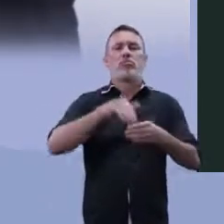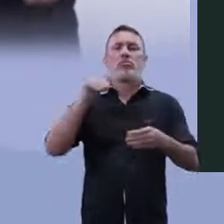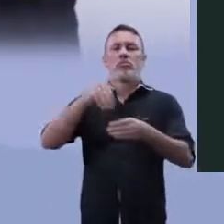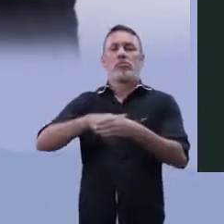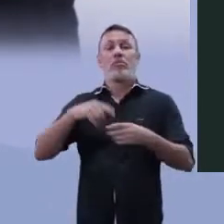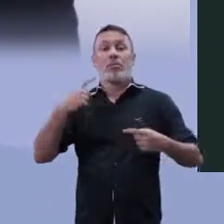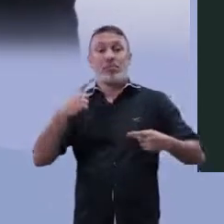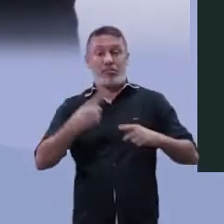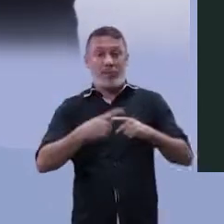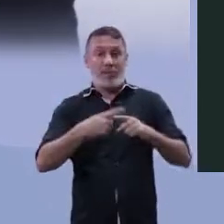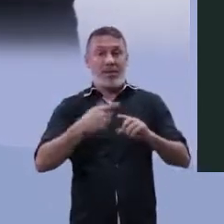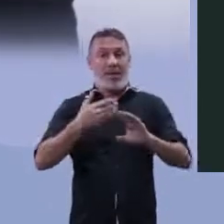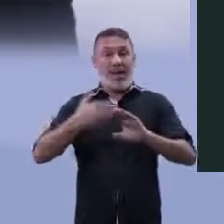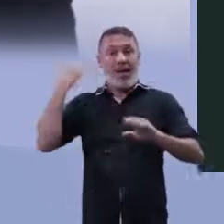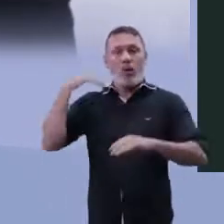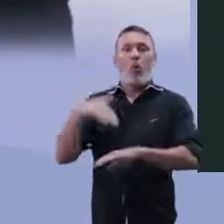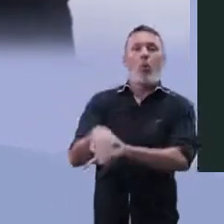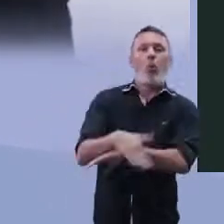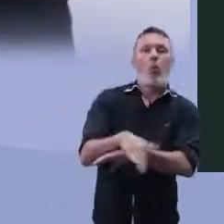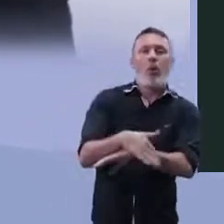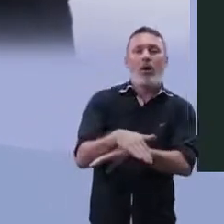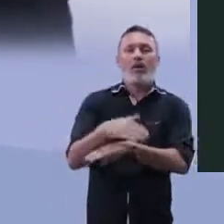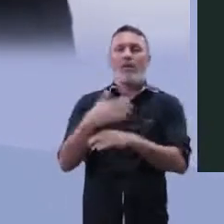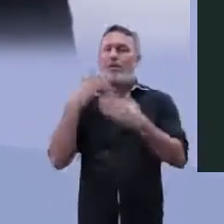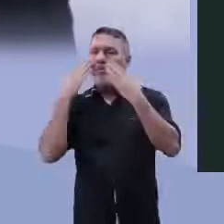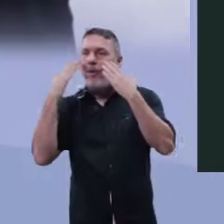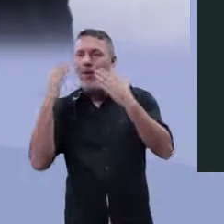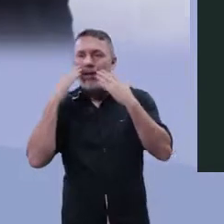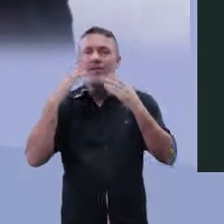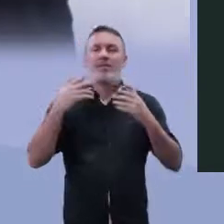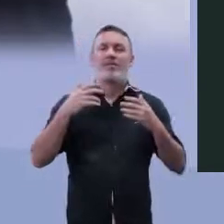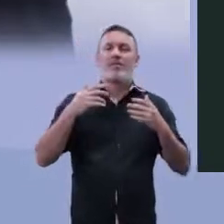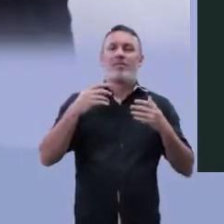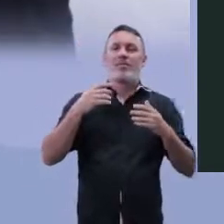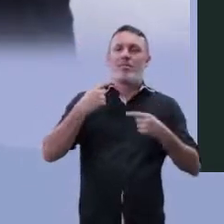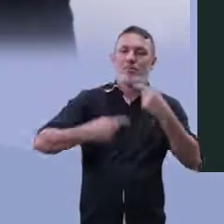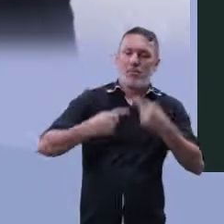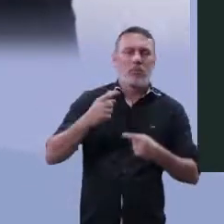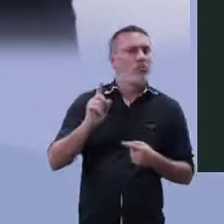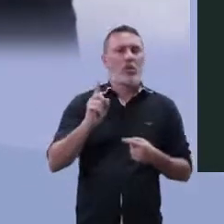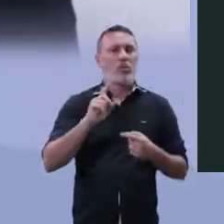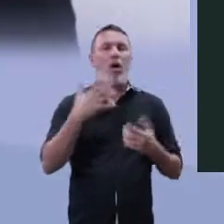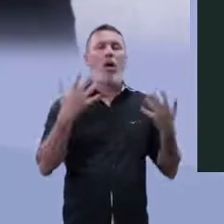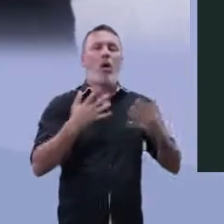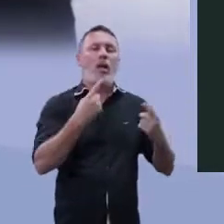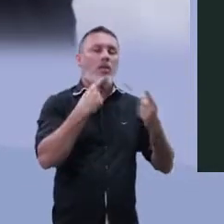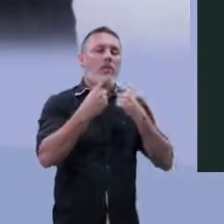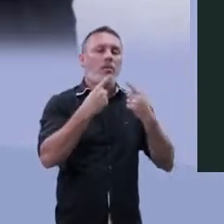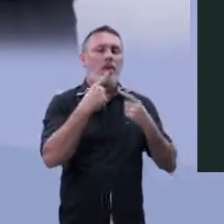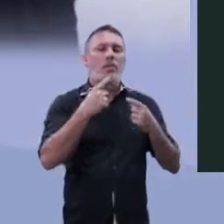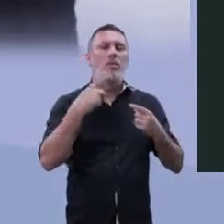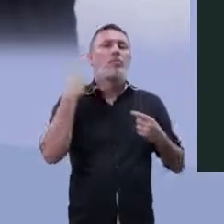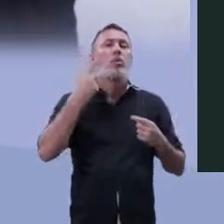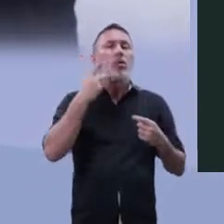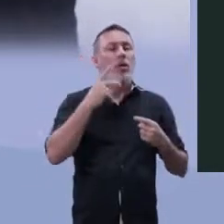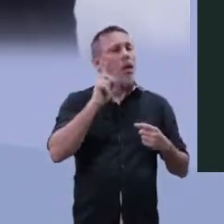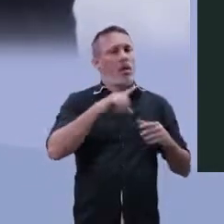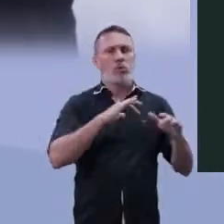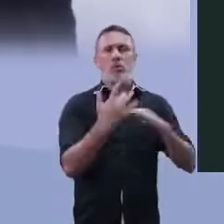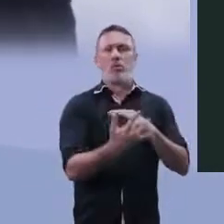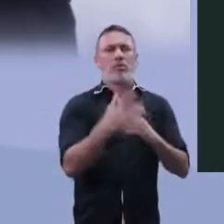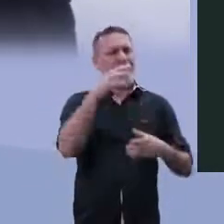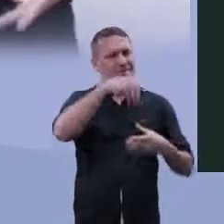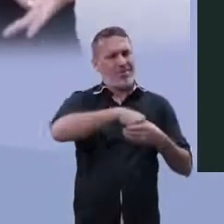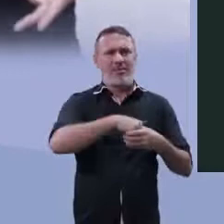dos atores políticos. Então, a política ela sai da rua e invade as redes sociais, né? As pessoas debatem intensamente,